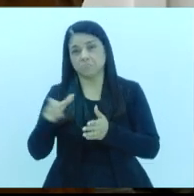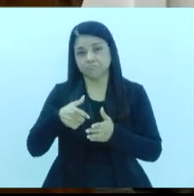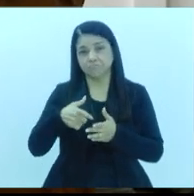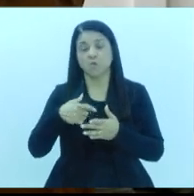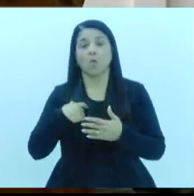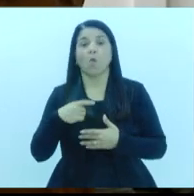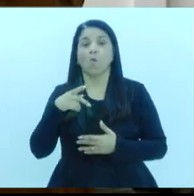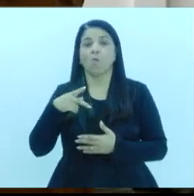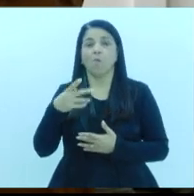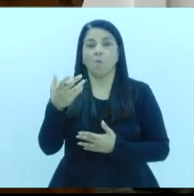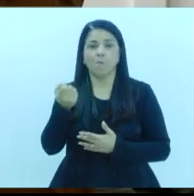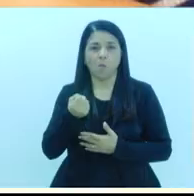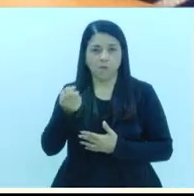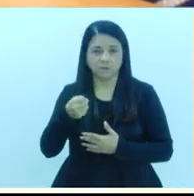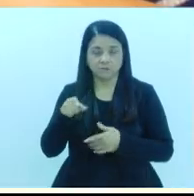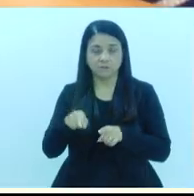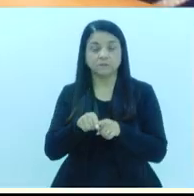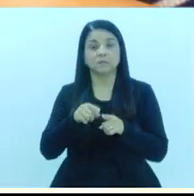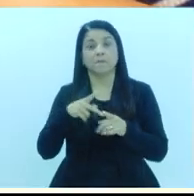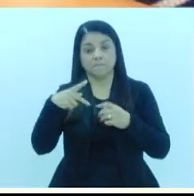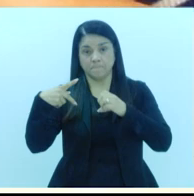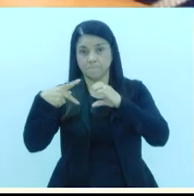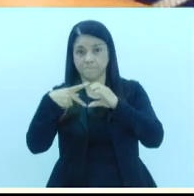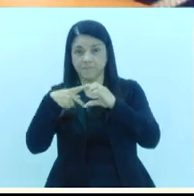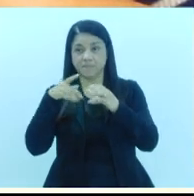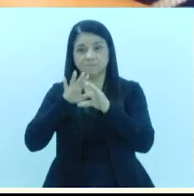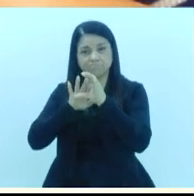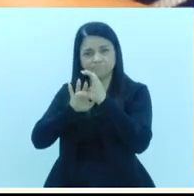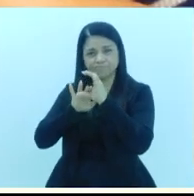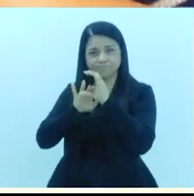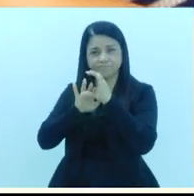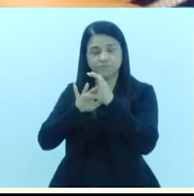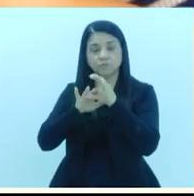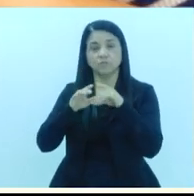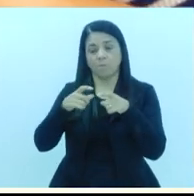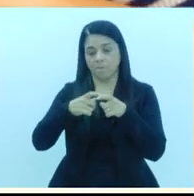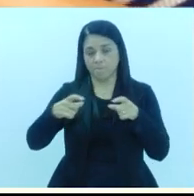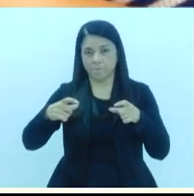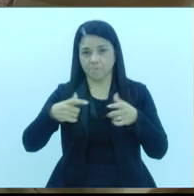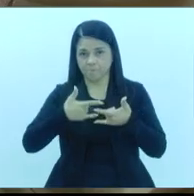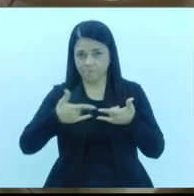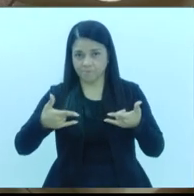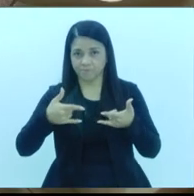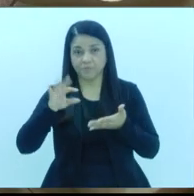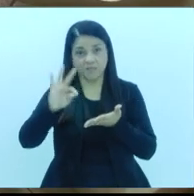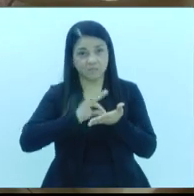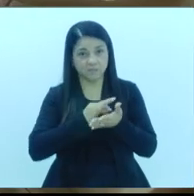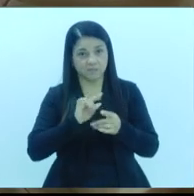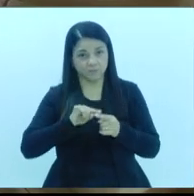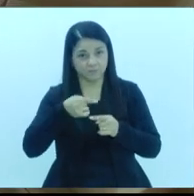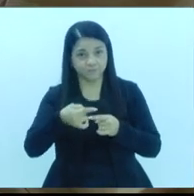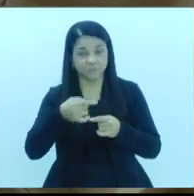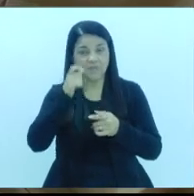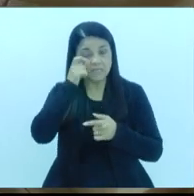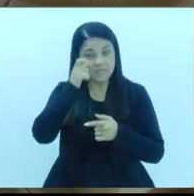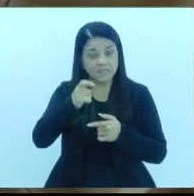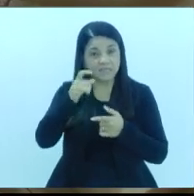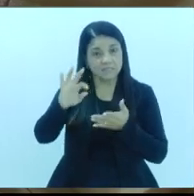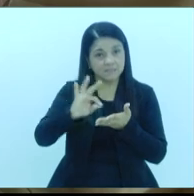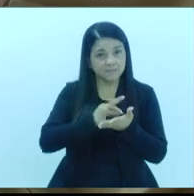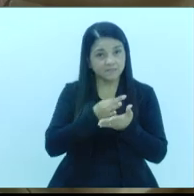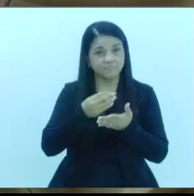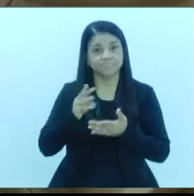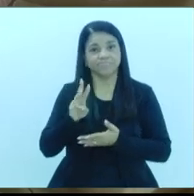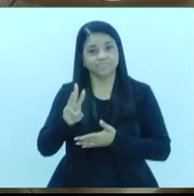pagar por PIX, basta acessar o QR Code que consta no boleto após fazer a inscrição. Os interessados devem se inscrever na